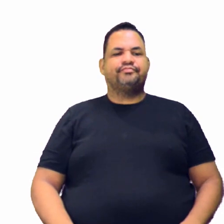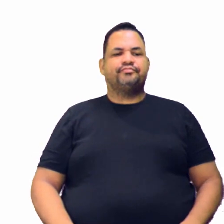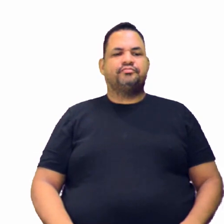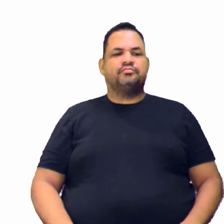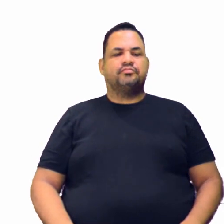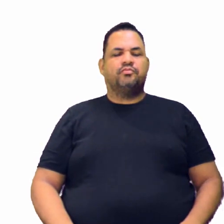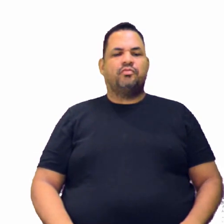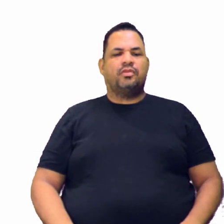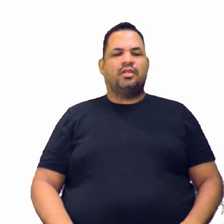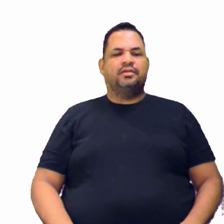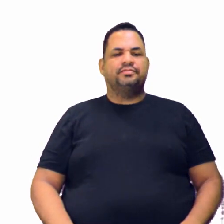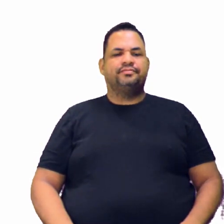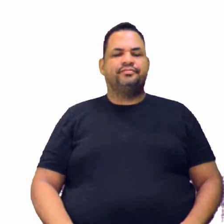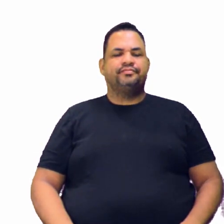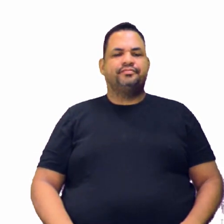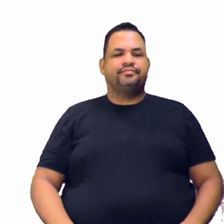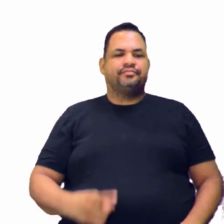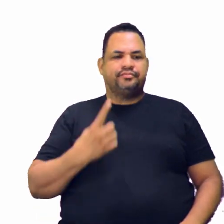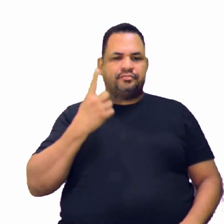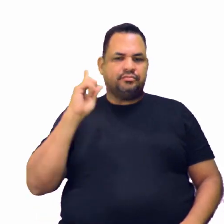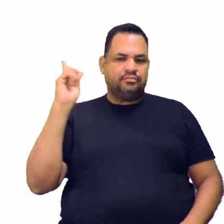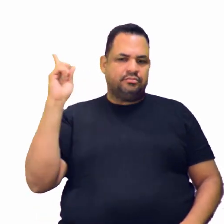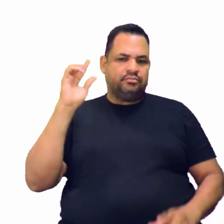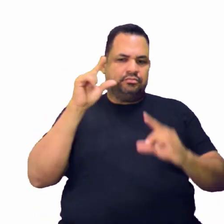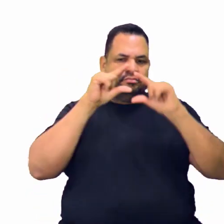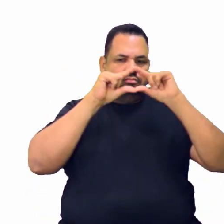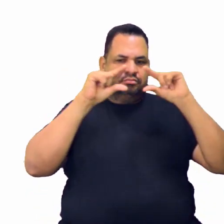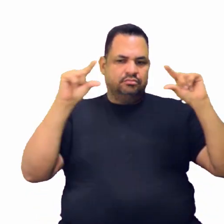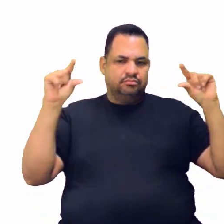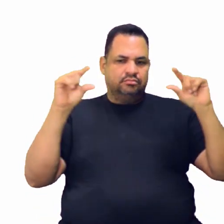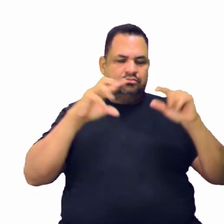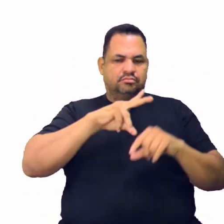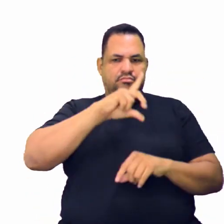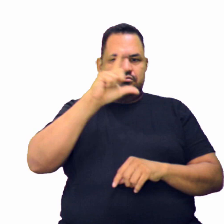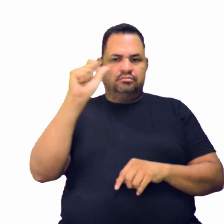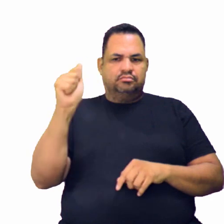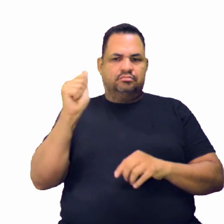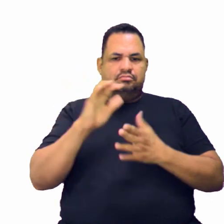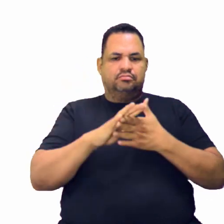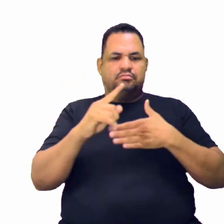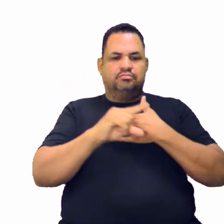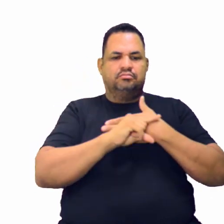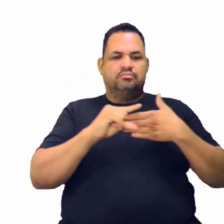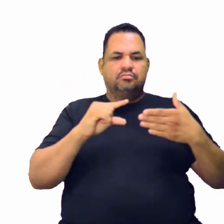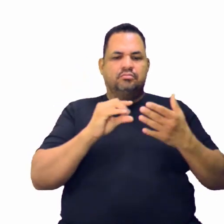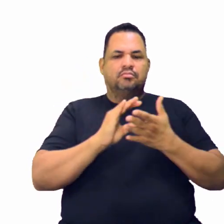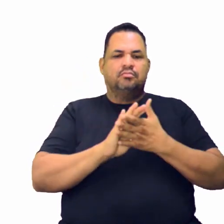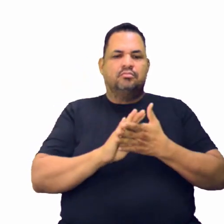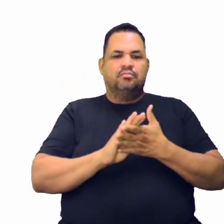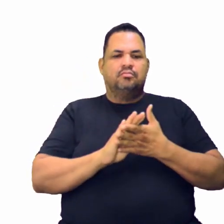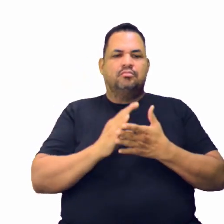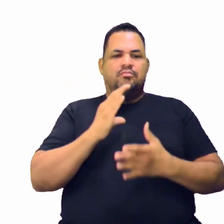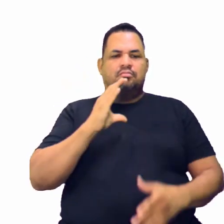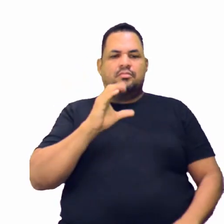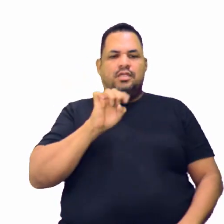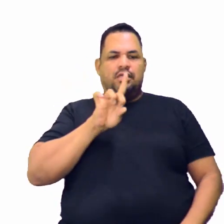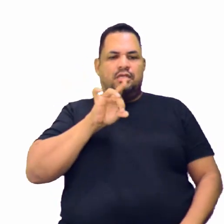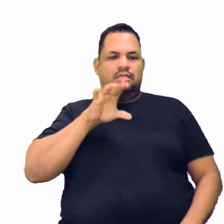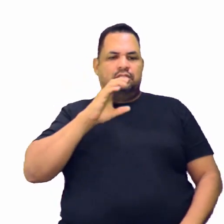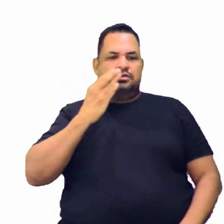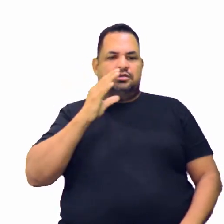escrever. Então, olha aqui a mensagem do dia com a nossa autora da